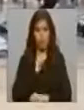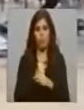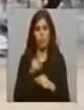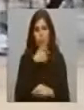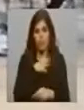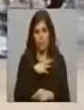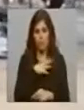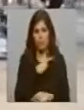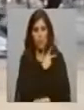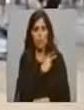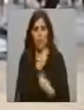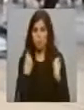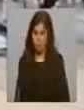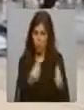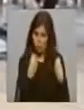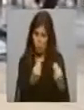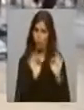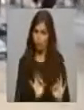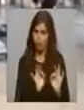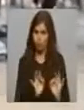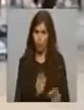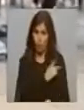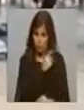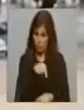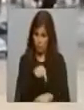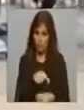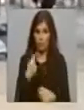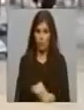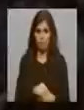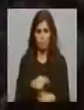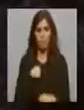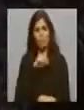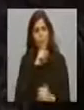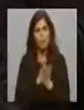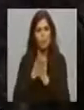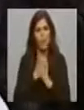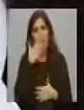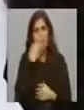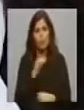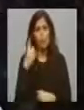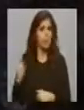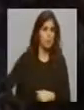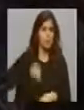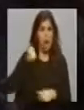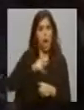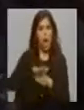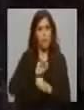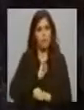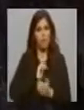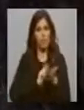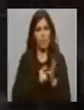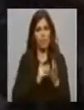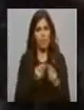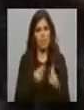They told me that here there is a very good university where I can study. Eu acredito que seja uma das melhores na minha área, que é na área de engenharia de